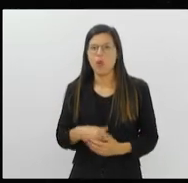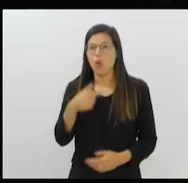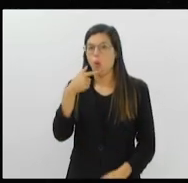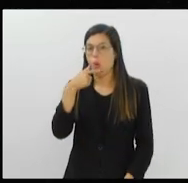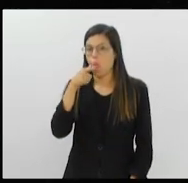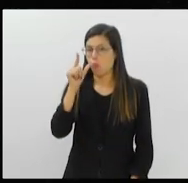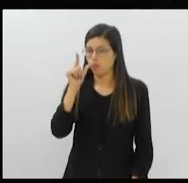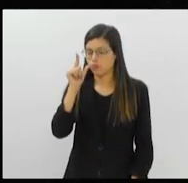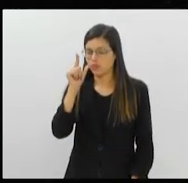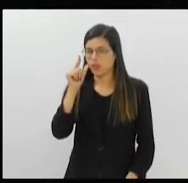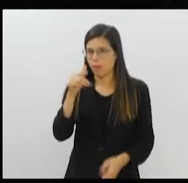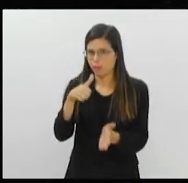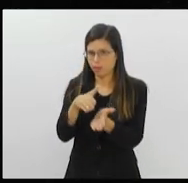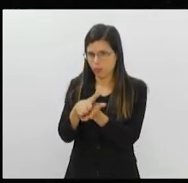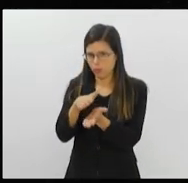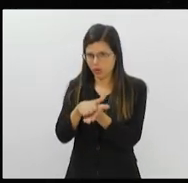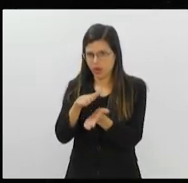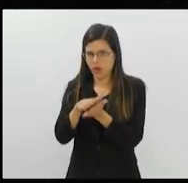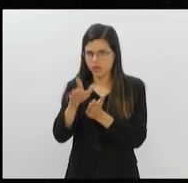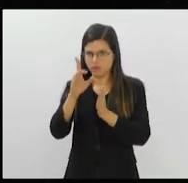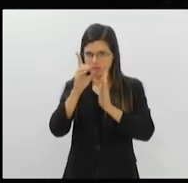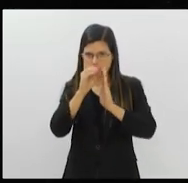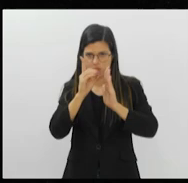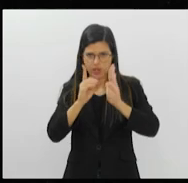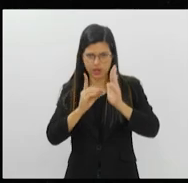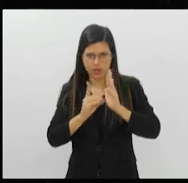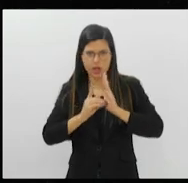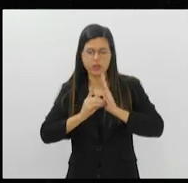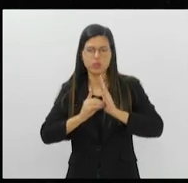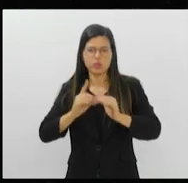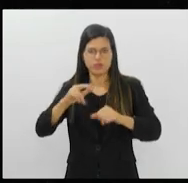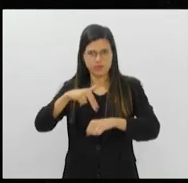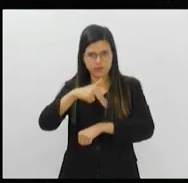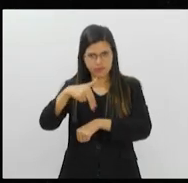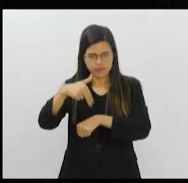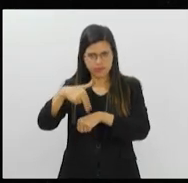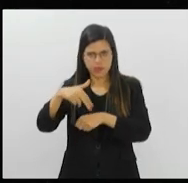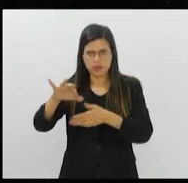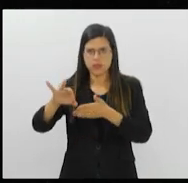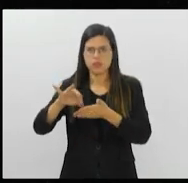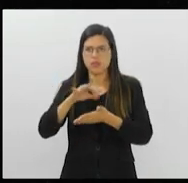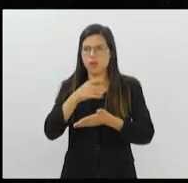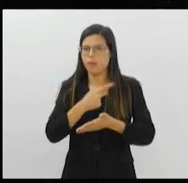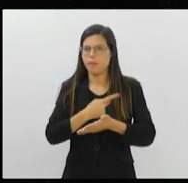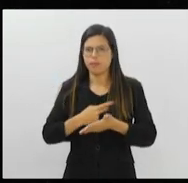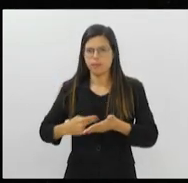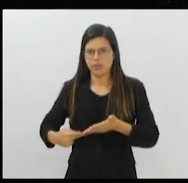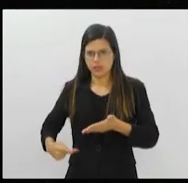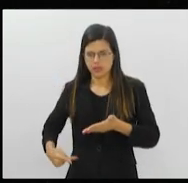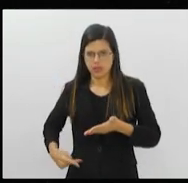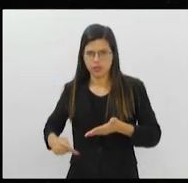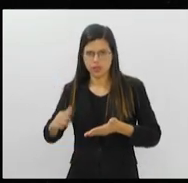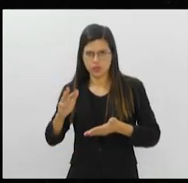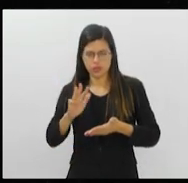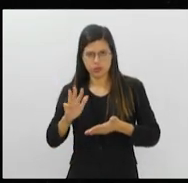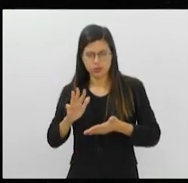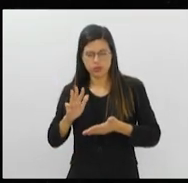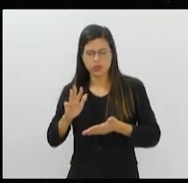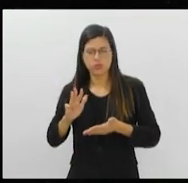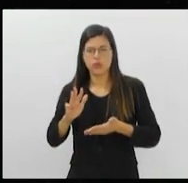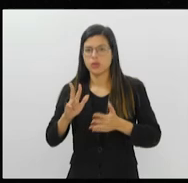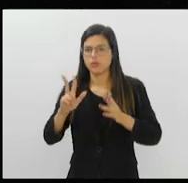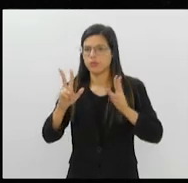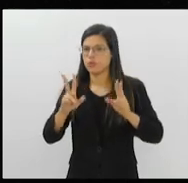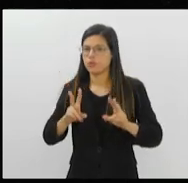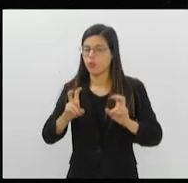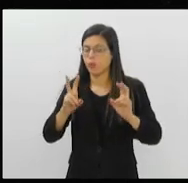foi publicado um decreto na União, assinado pelo presidente da República, sobre